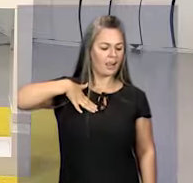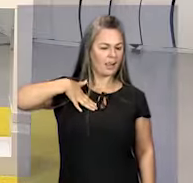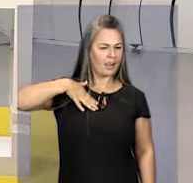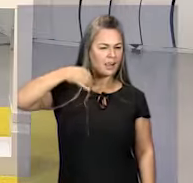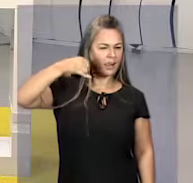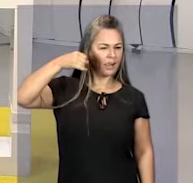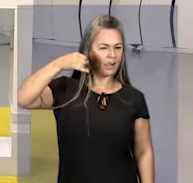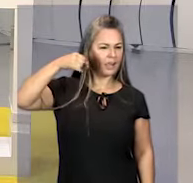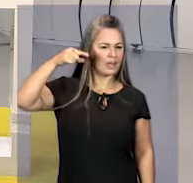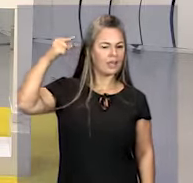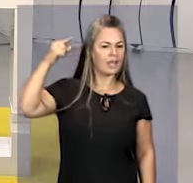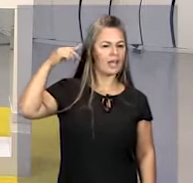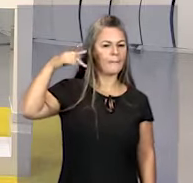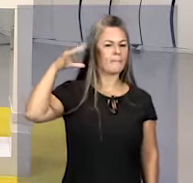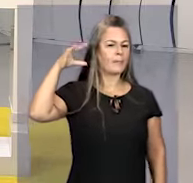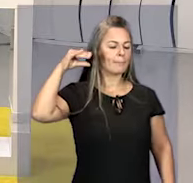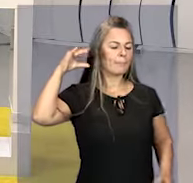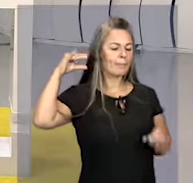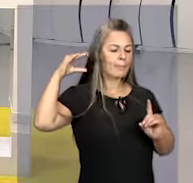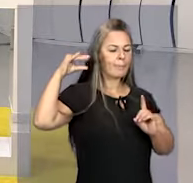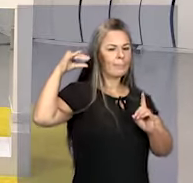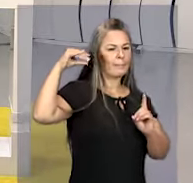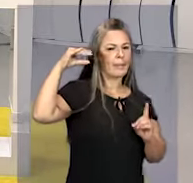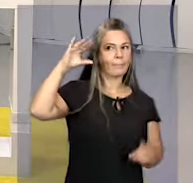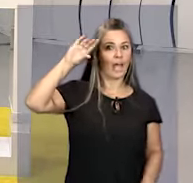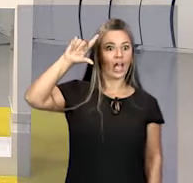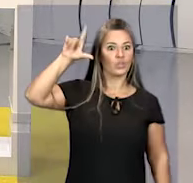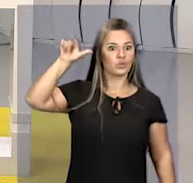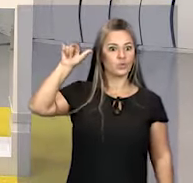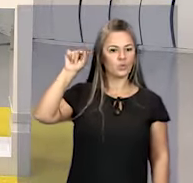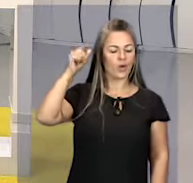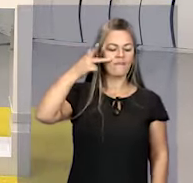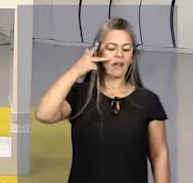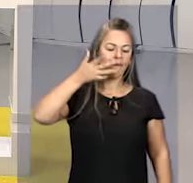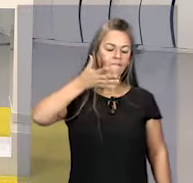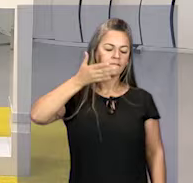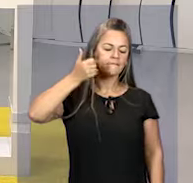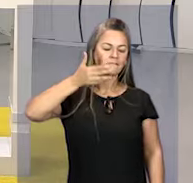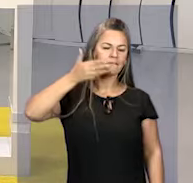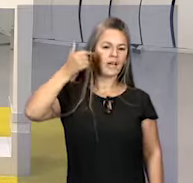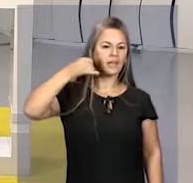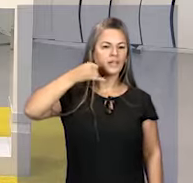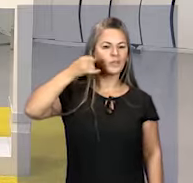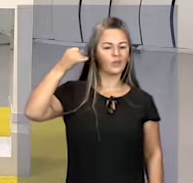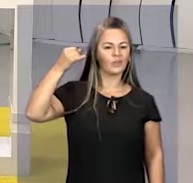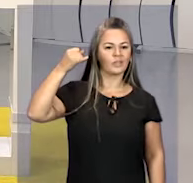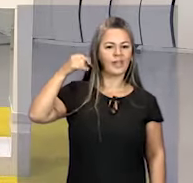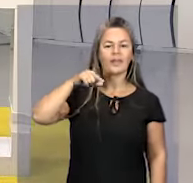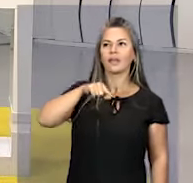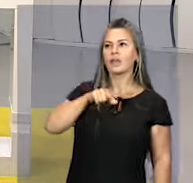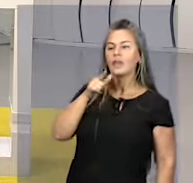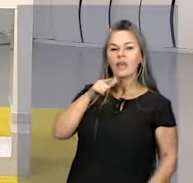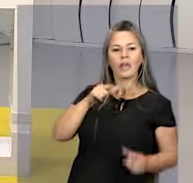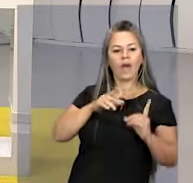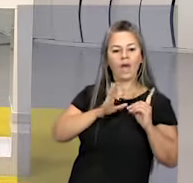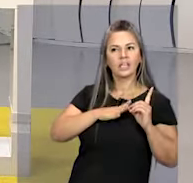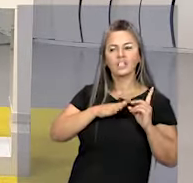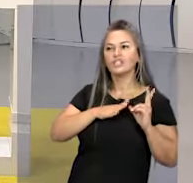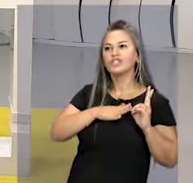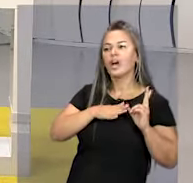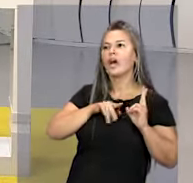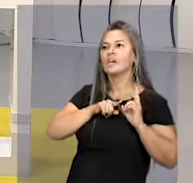ele ia lá, conversava com ela, aquela coisa toda, e convencia ela a ir para o céu, e ela ia para o céu e